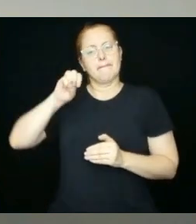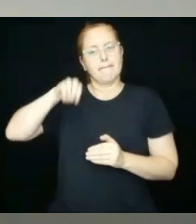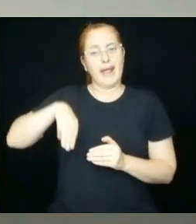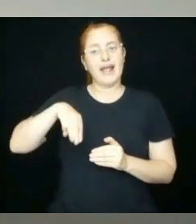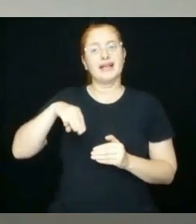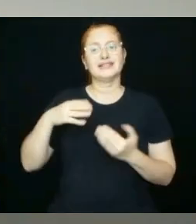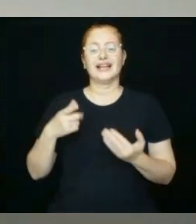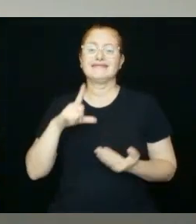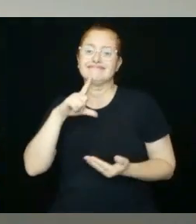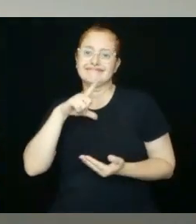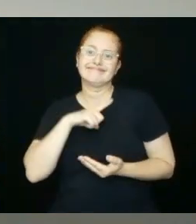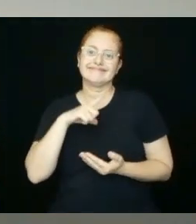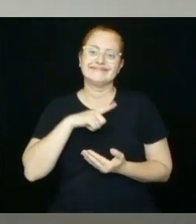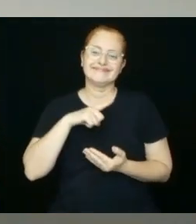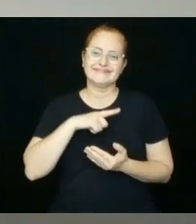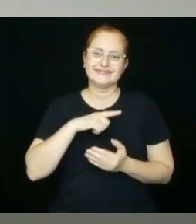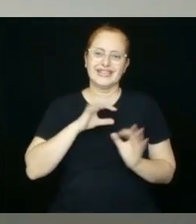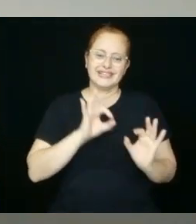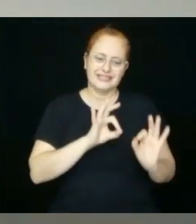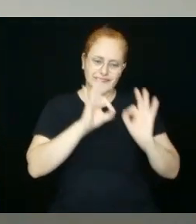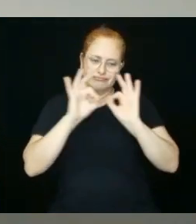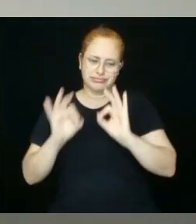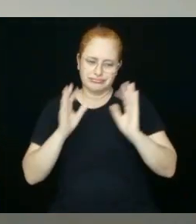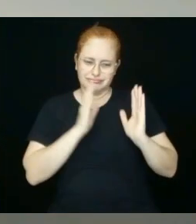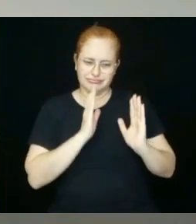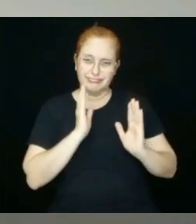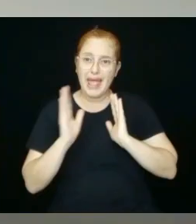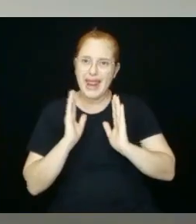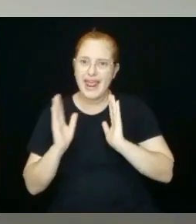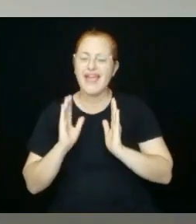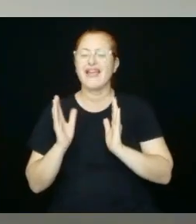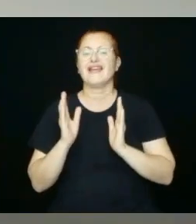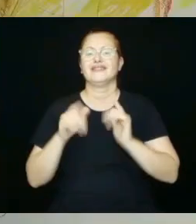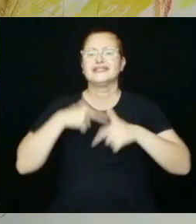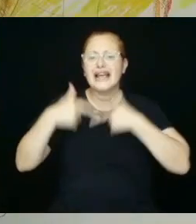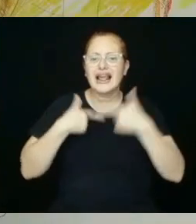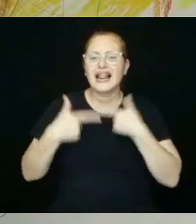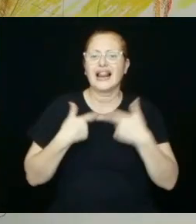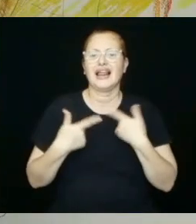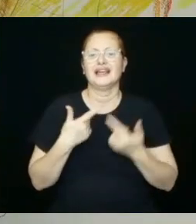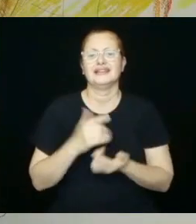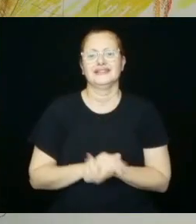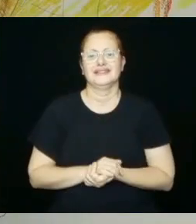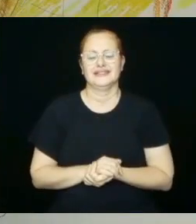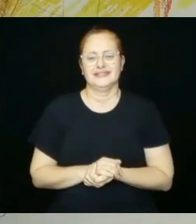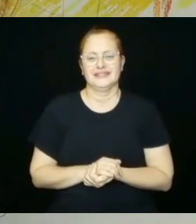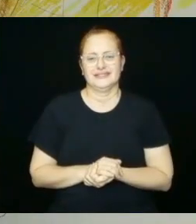de ter percorrido esse trajeto, assim, com bastante trabalho e